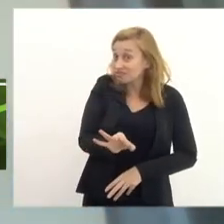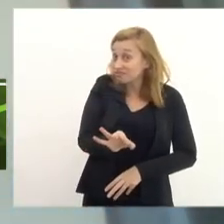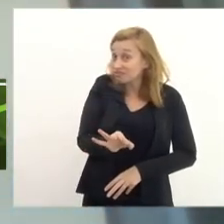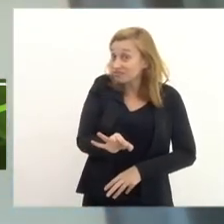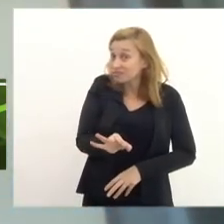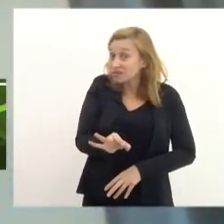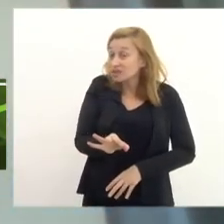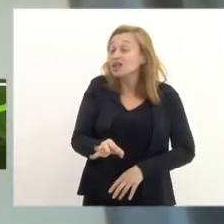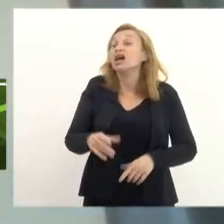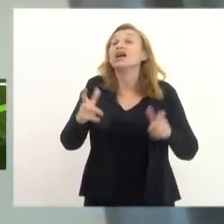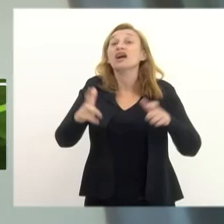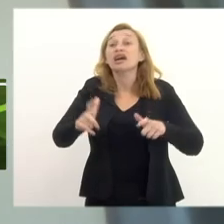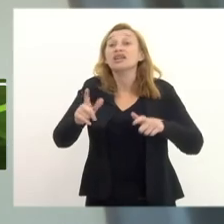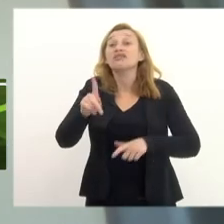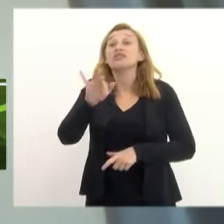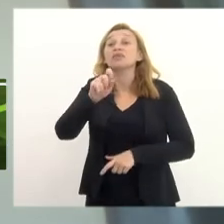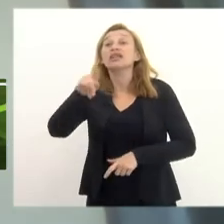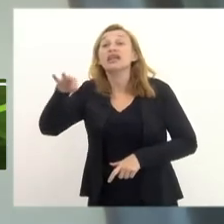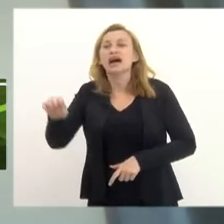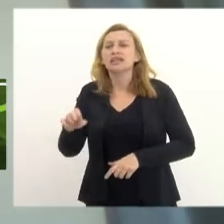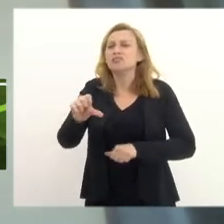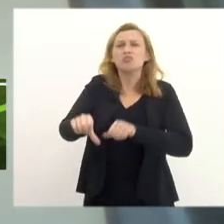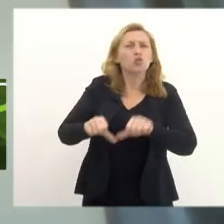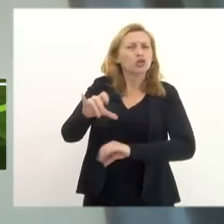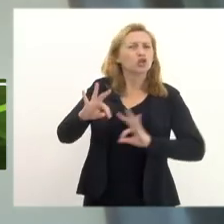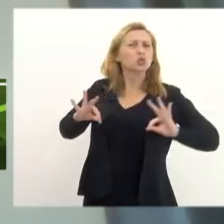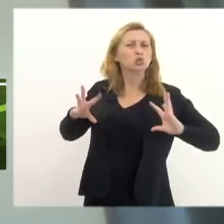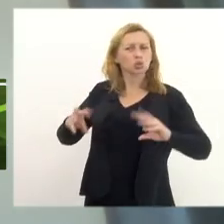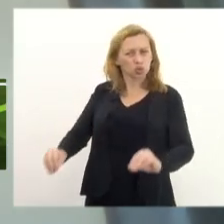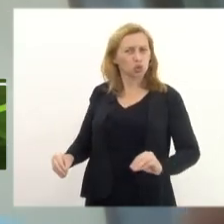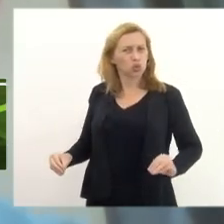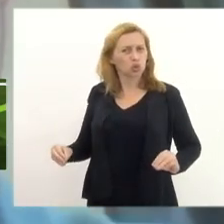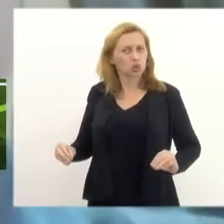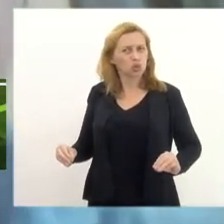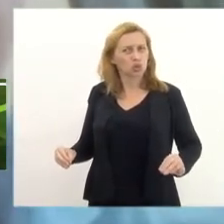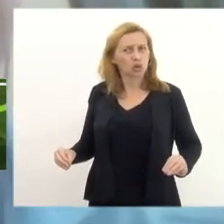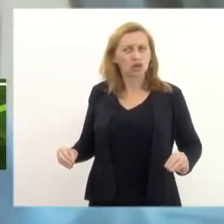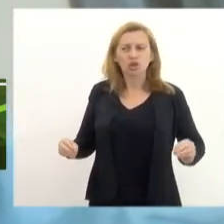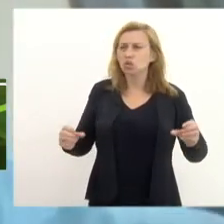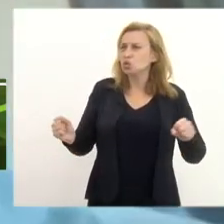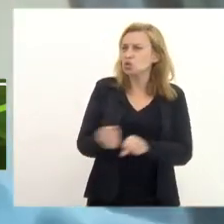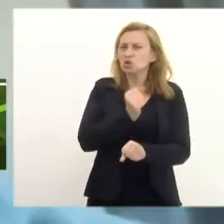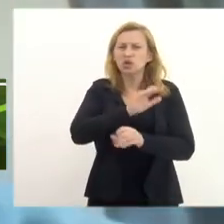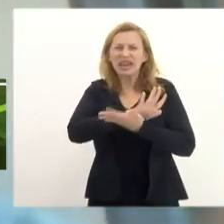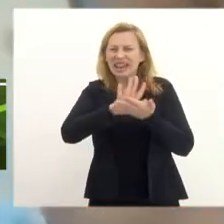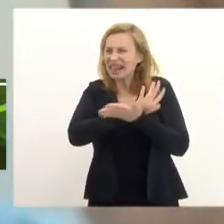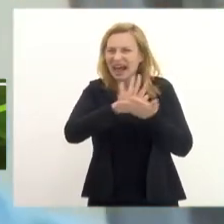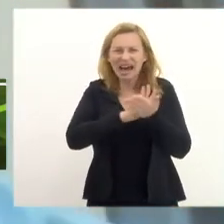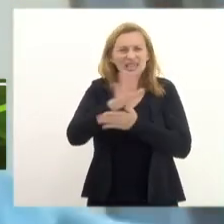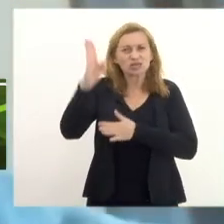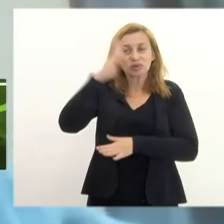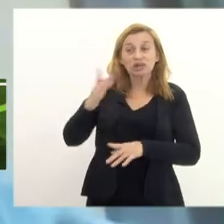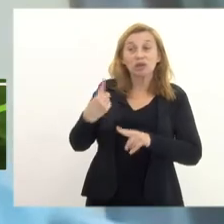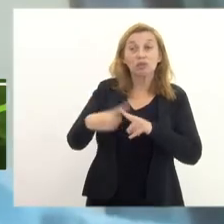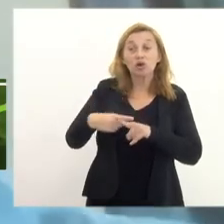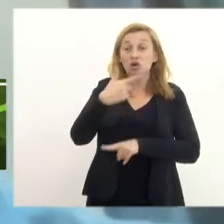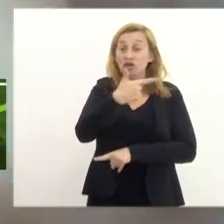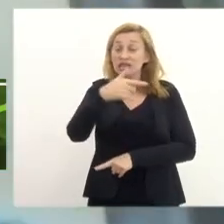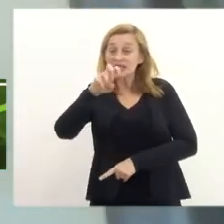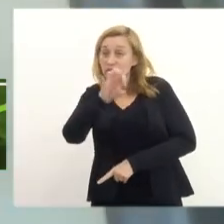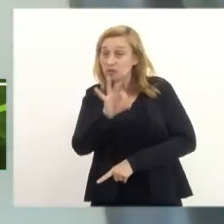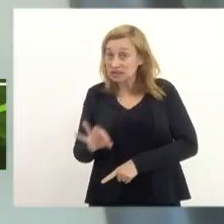E cadê a previsibilidade? Aí muda-se tudo e aí não se constrói mais nada no Brasil, porque esses